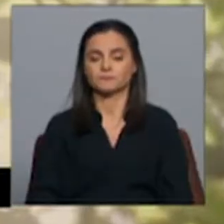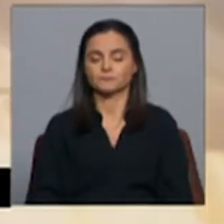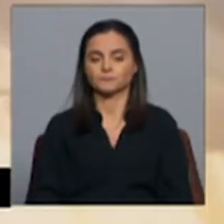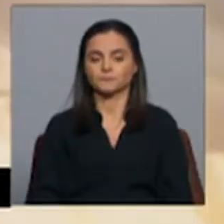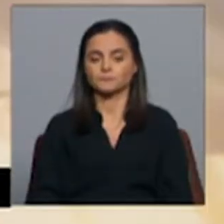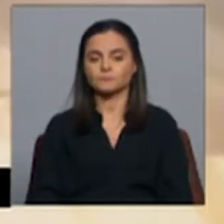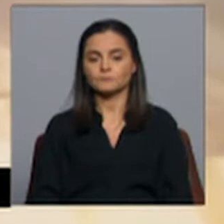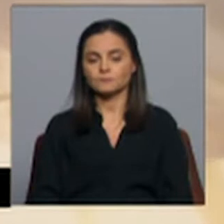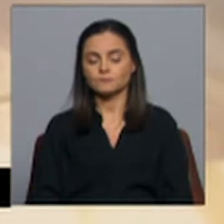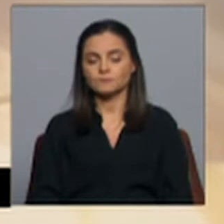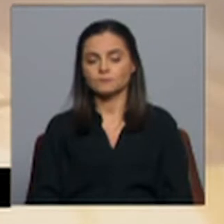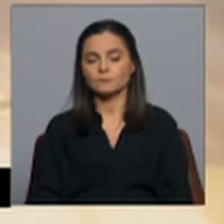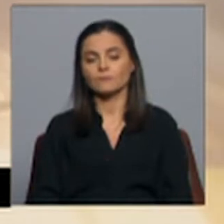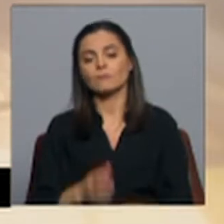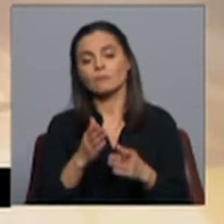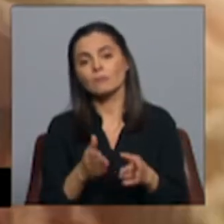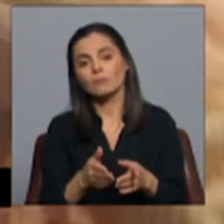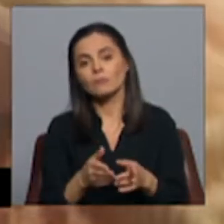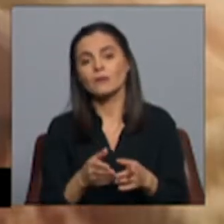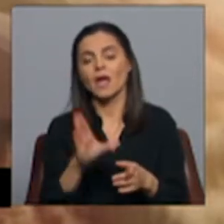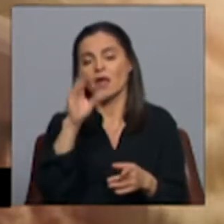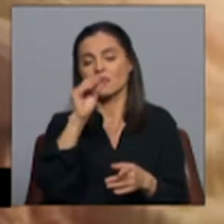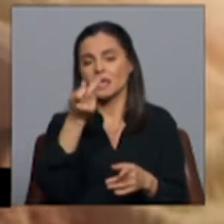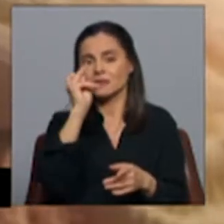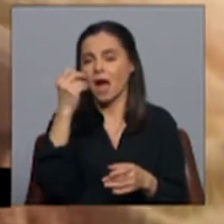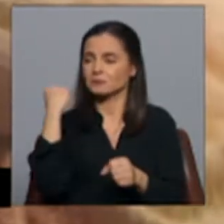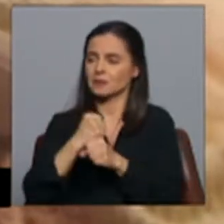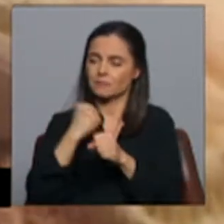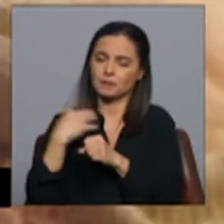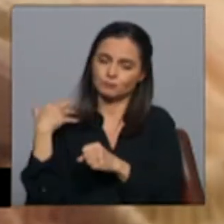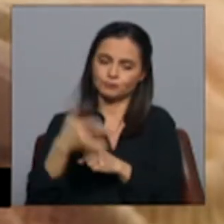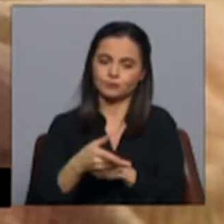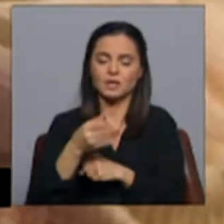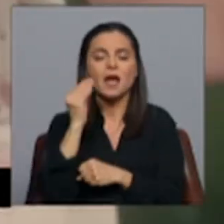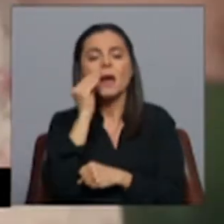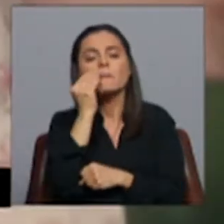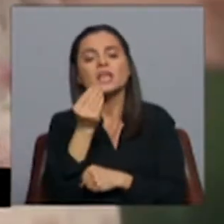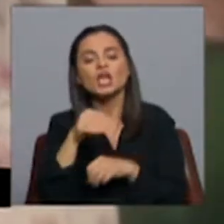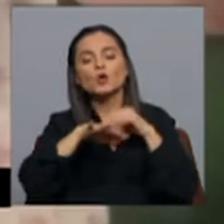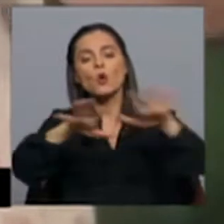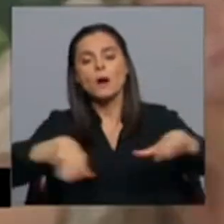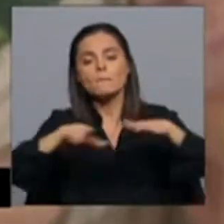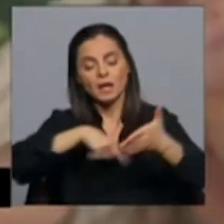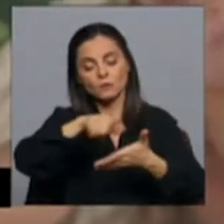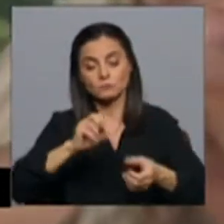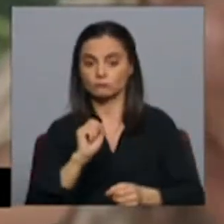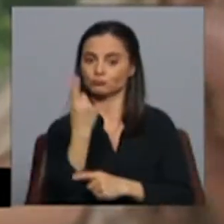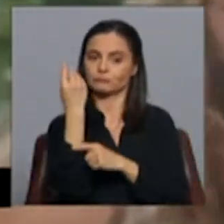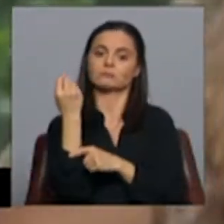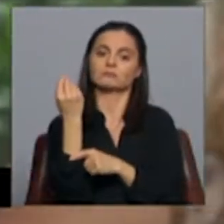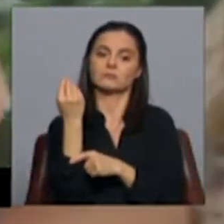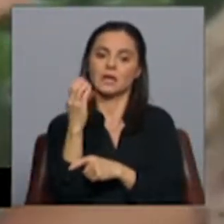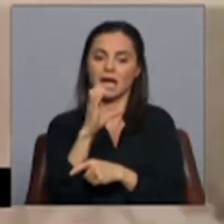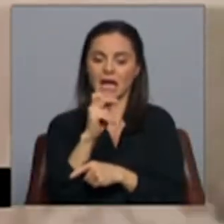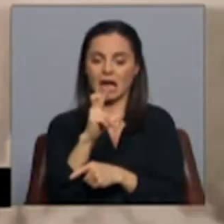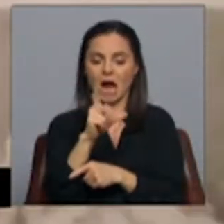É o resultado de uma década de trabalho. Menino da Praia, o disco de estreia de Carluz, com